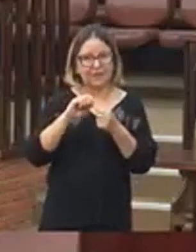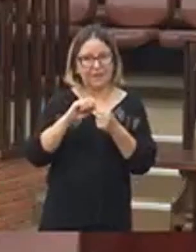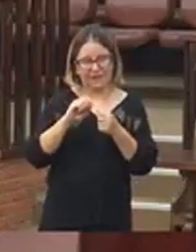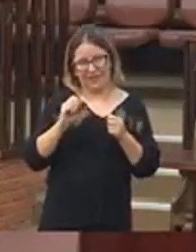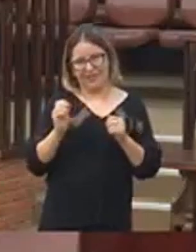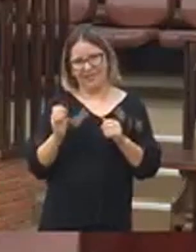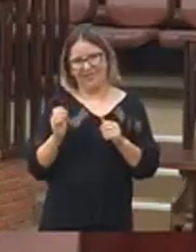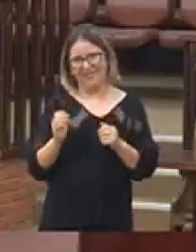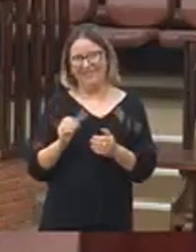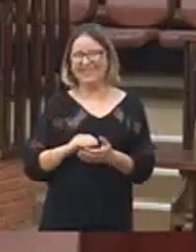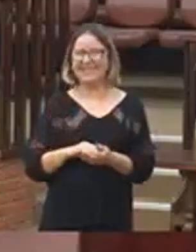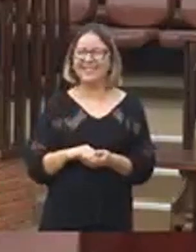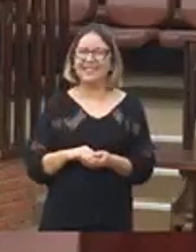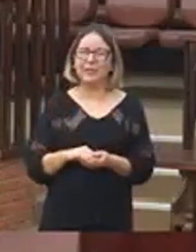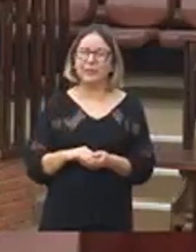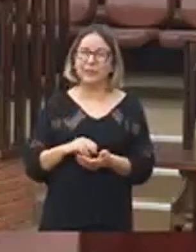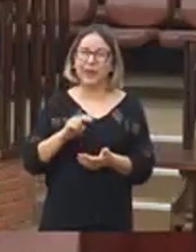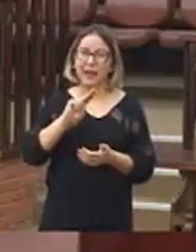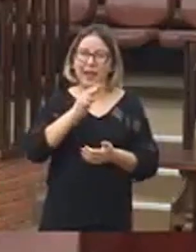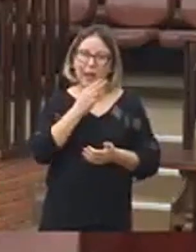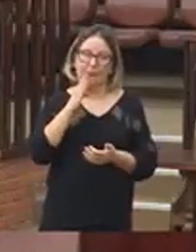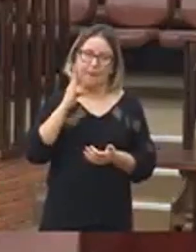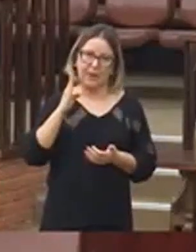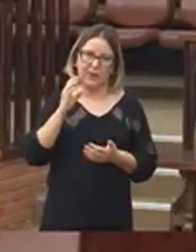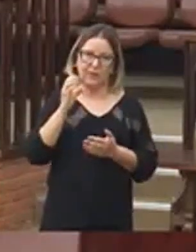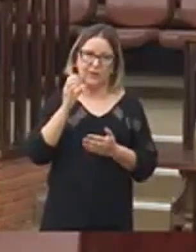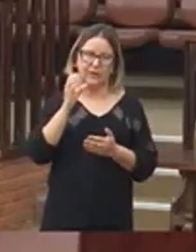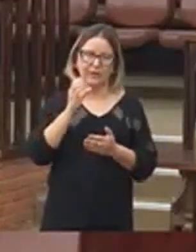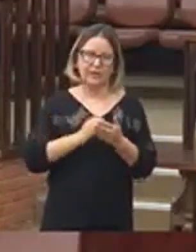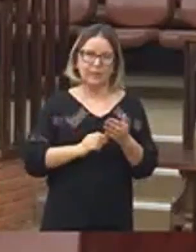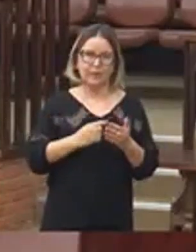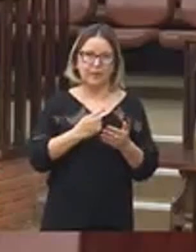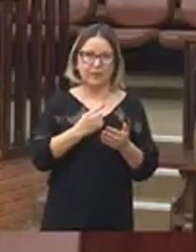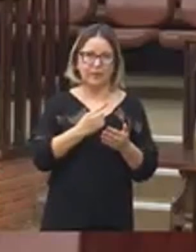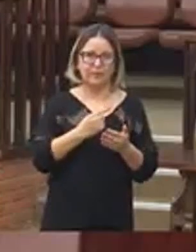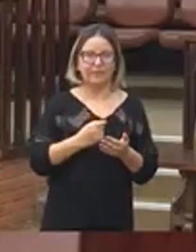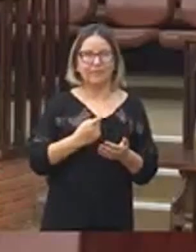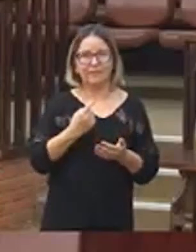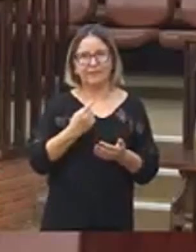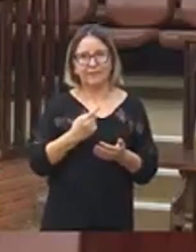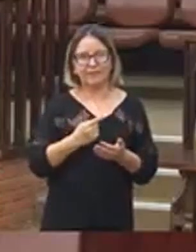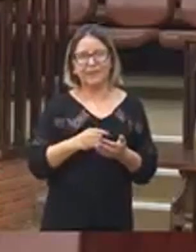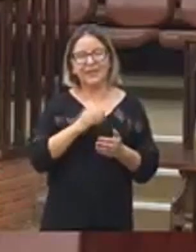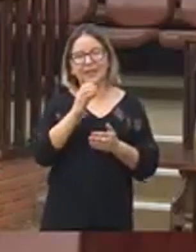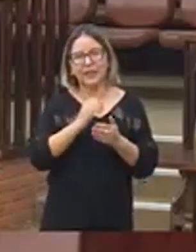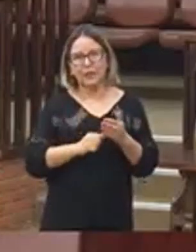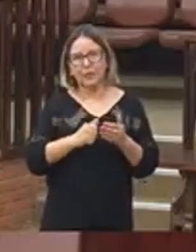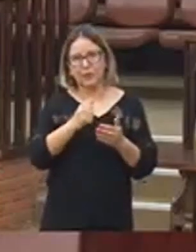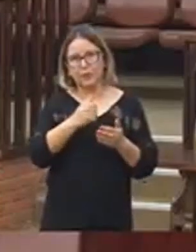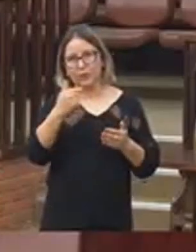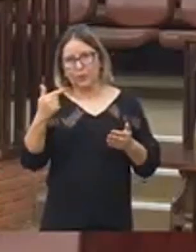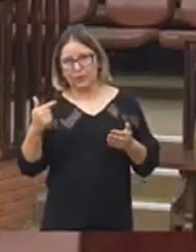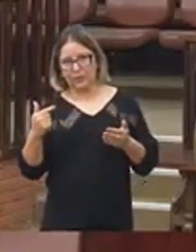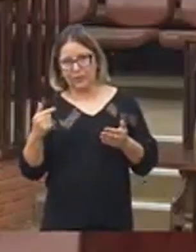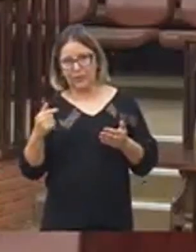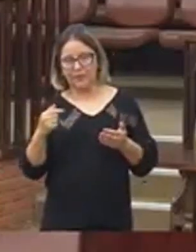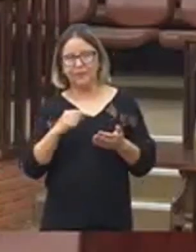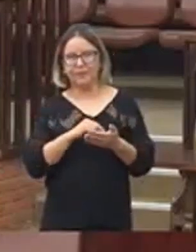12, Hebreus capítulo 12, de 1 a 3. Hebreus 12, de 1 a